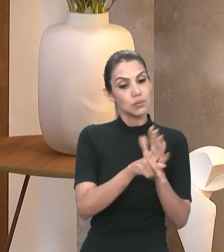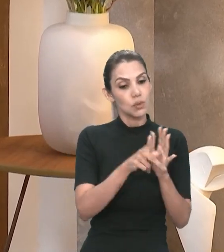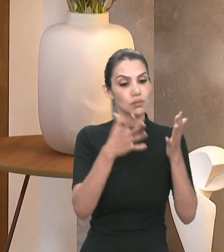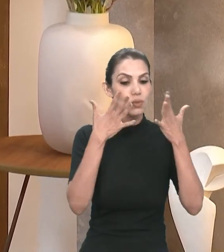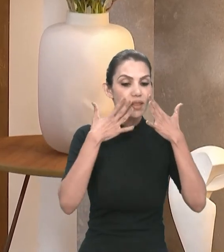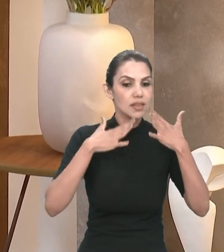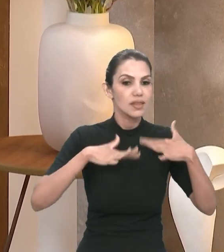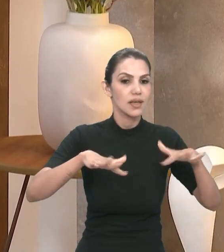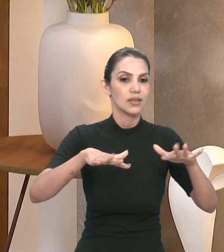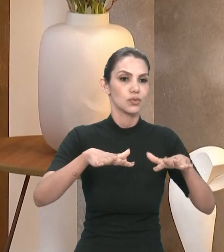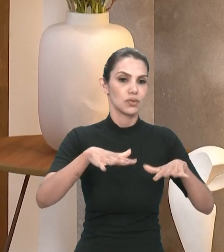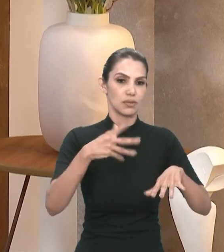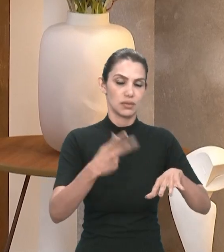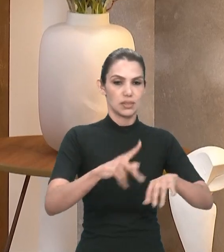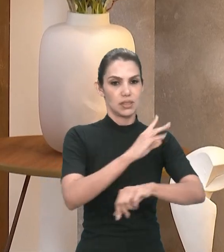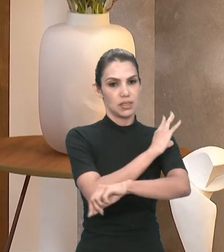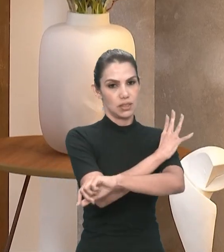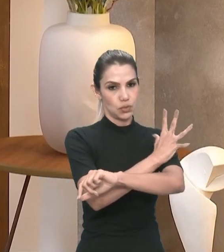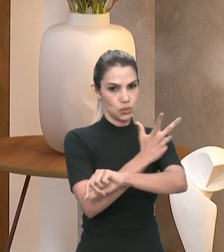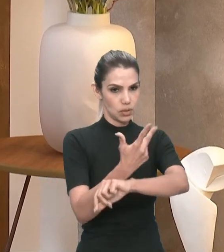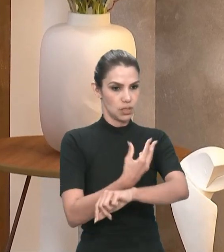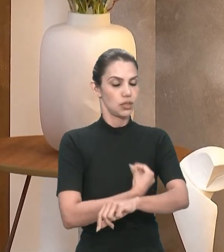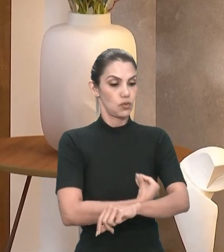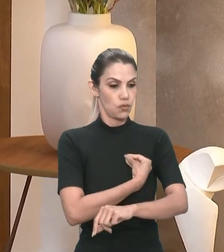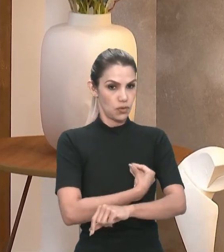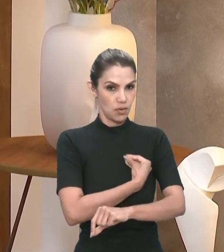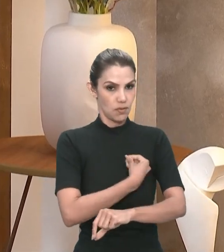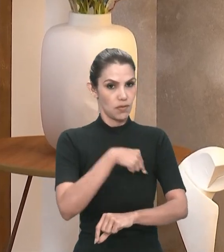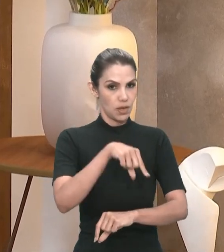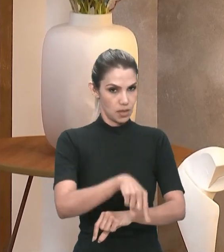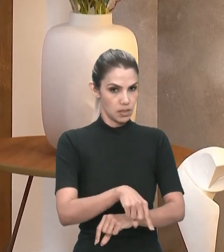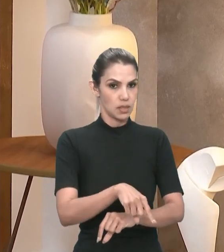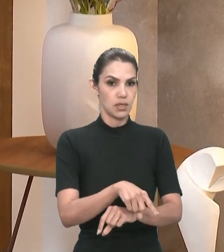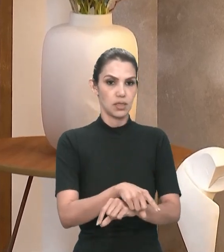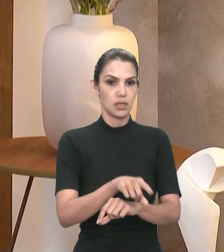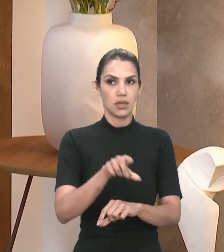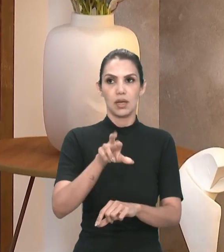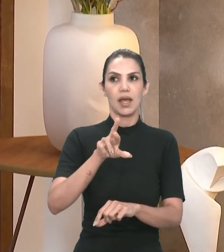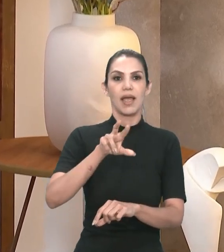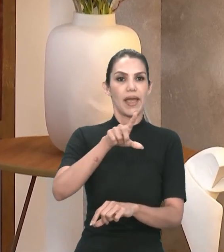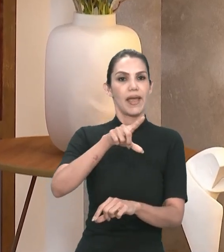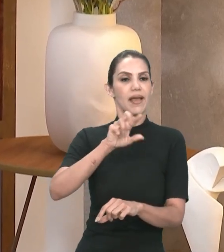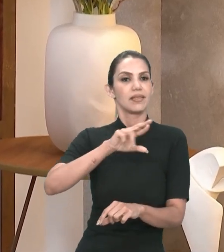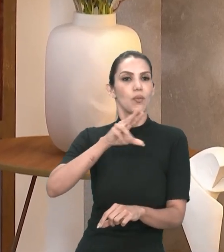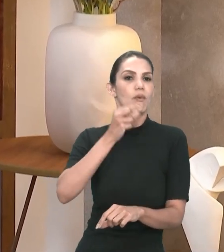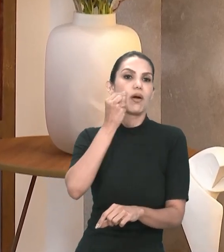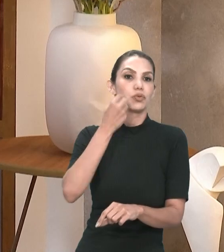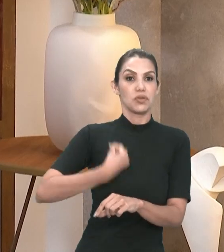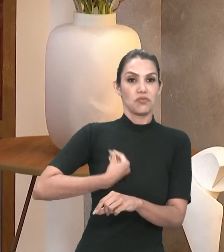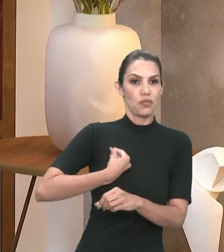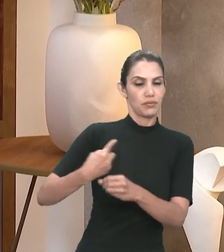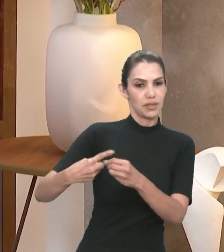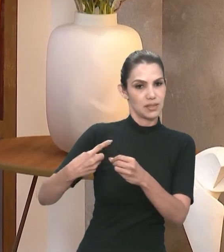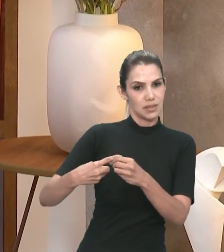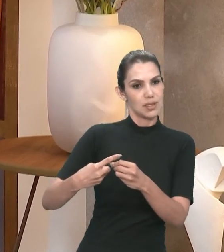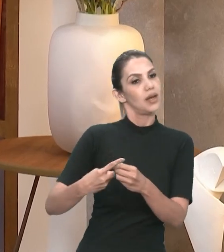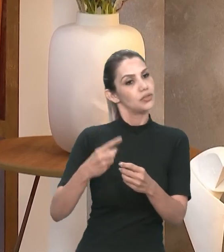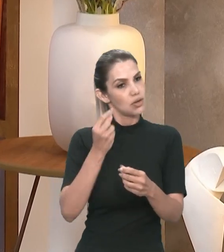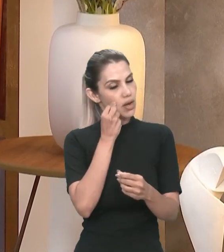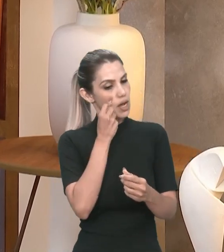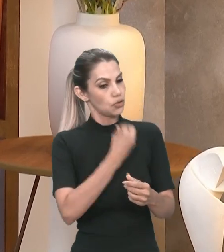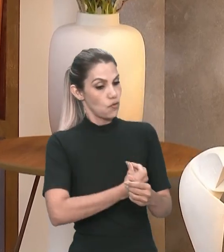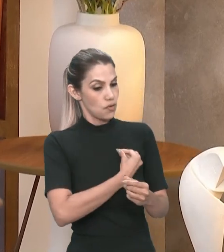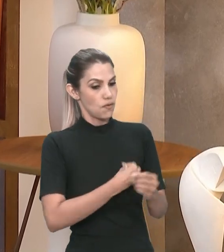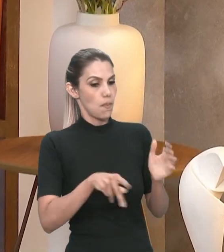do próprio cerrado, né? Eles vivem no cerrado. Então o hábito dele não é urbano, é do cerrado. Então a gente acabou escolhendo esses